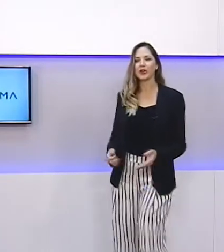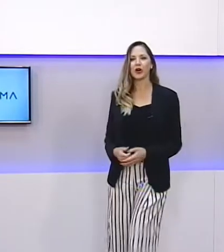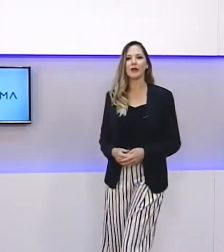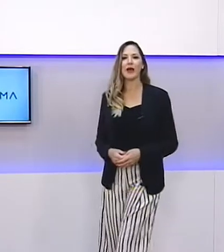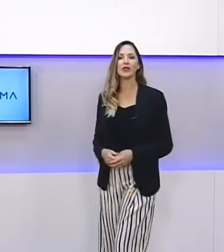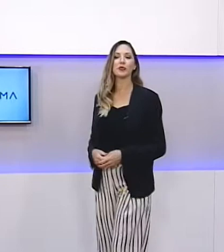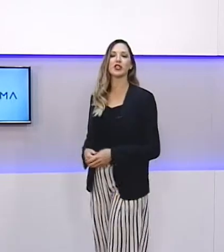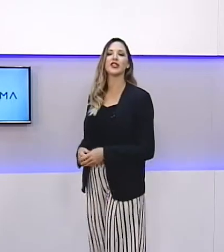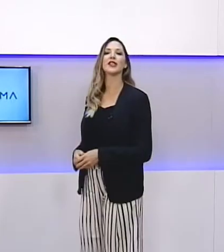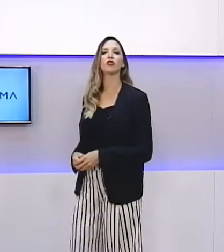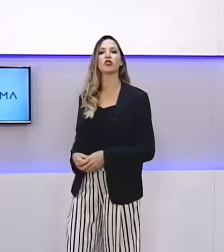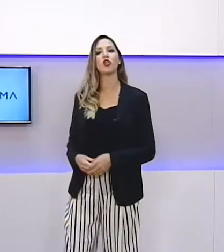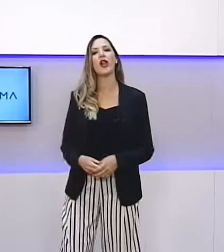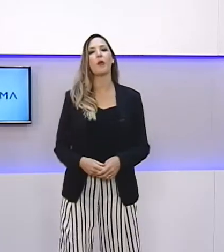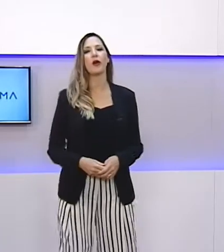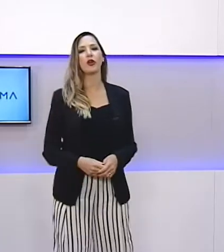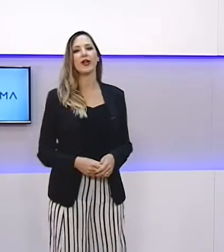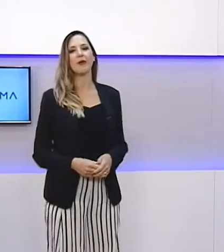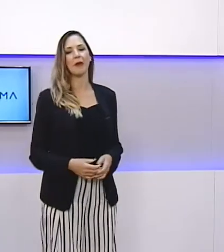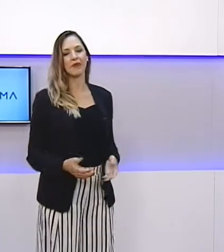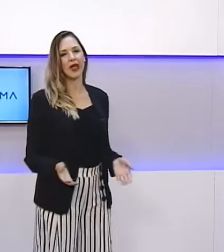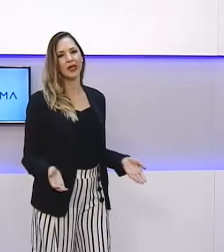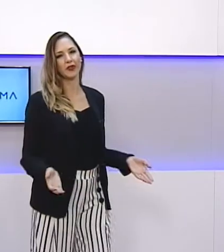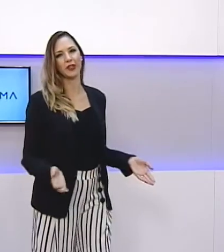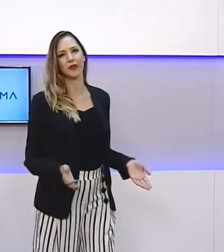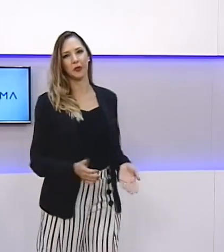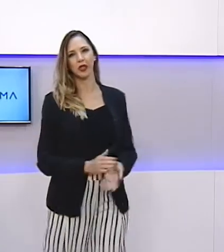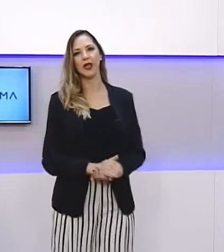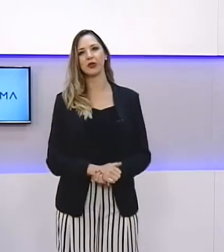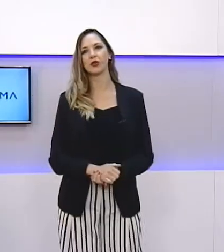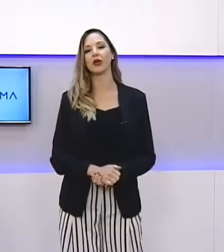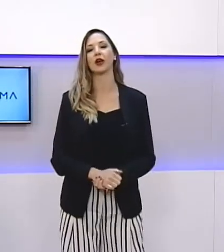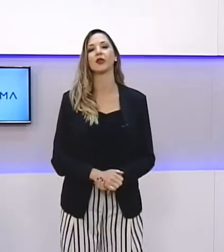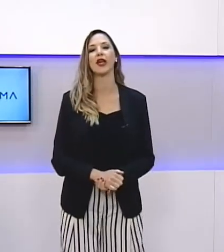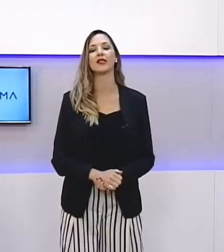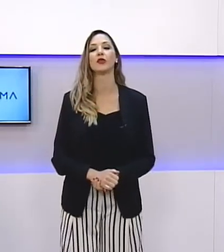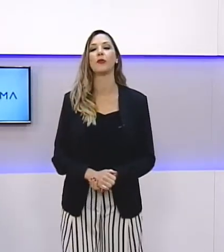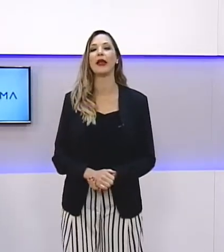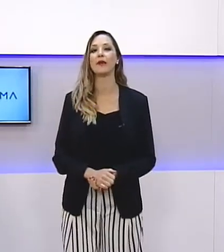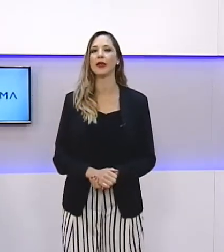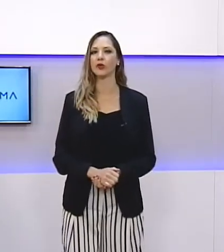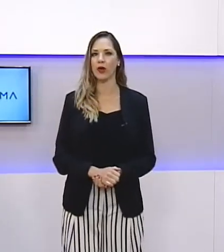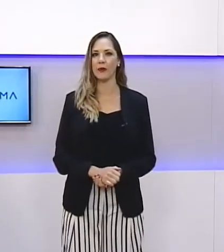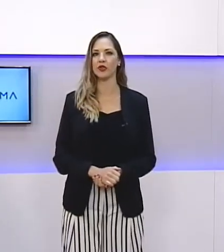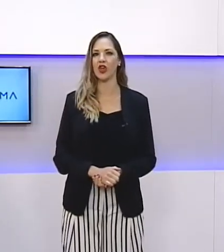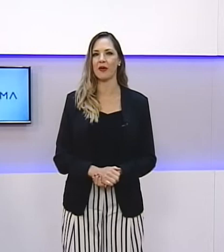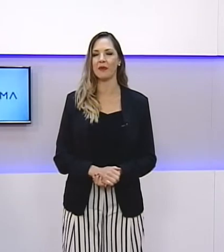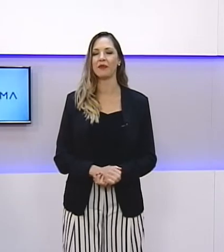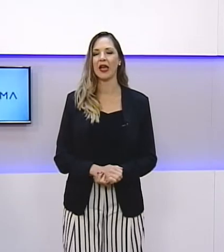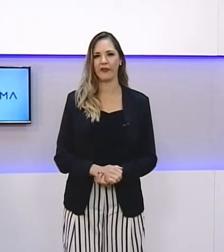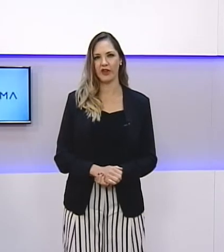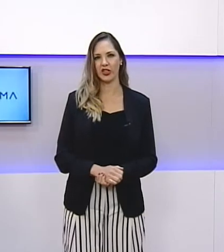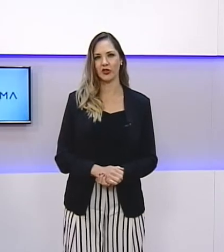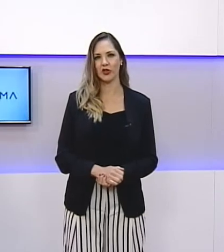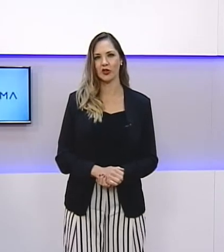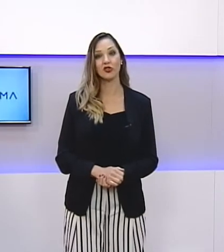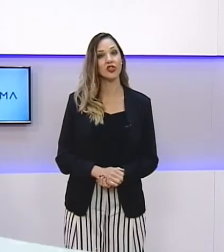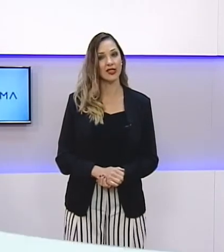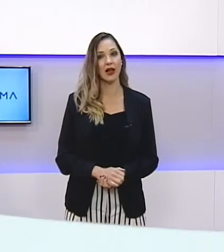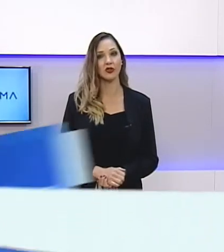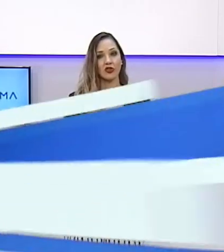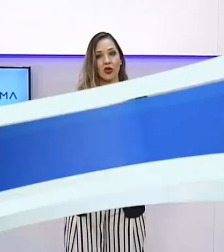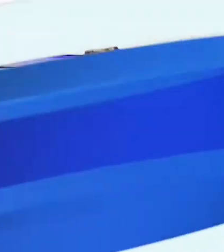Olá, começa agora mais uma edição do Jornal Panorama. Aqui você fica por dentro do que acontece no Parlamento Capixaba. Vejam os